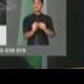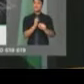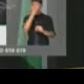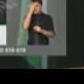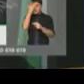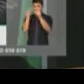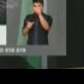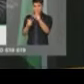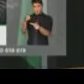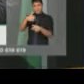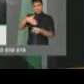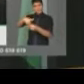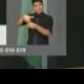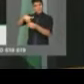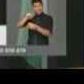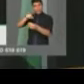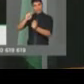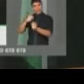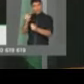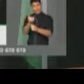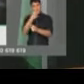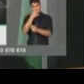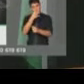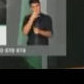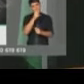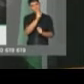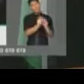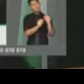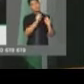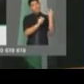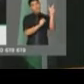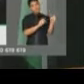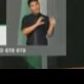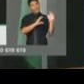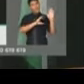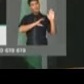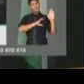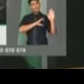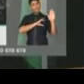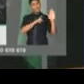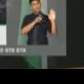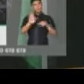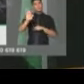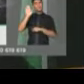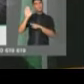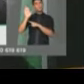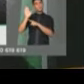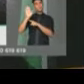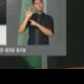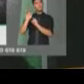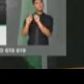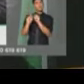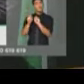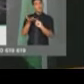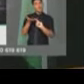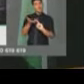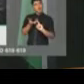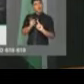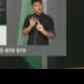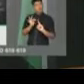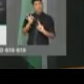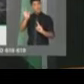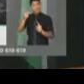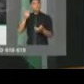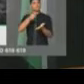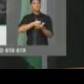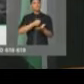candidatos para que saiba exatamente o que eles estão prometendo para cobrar, infelizmente, esse